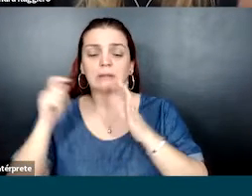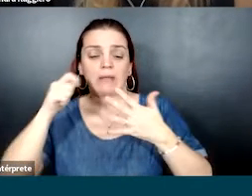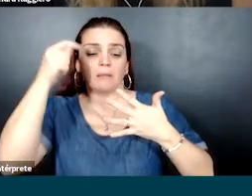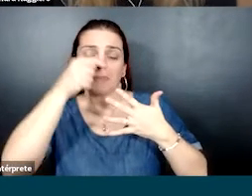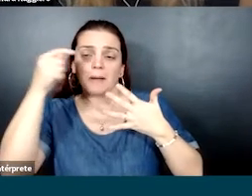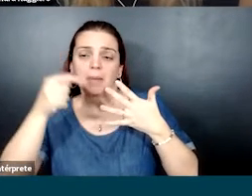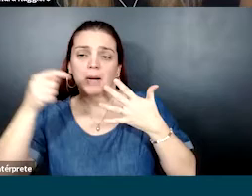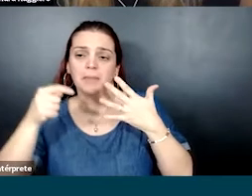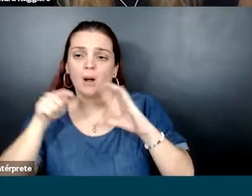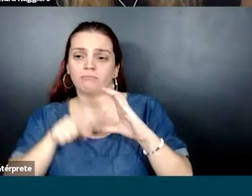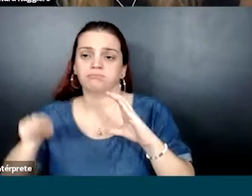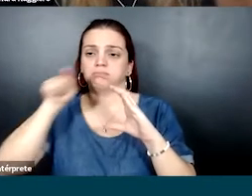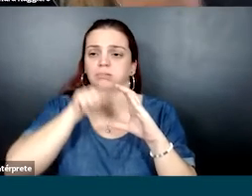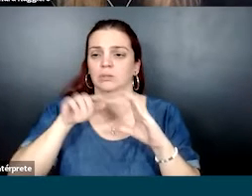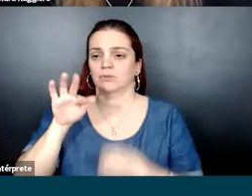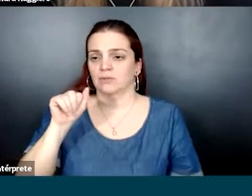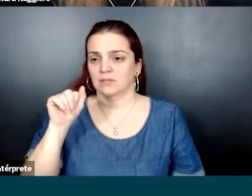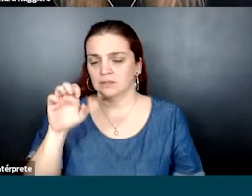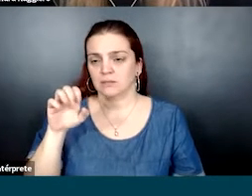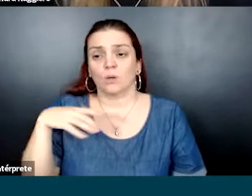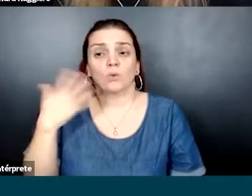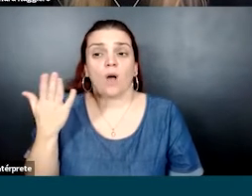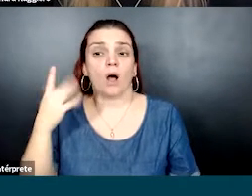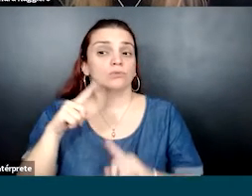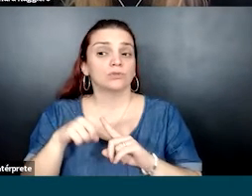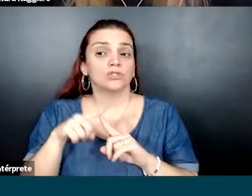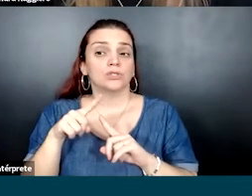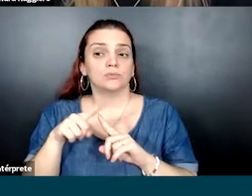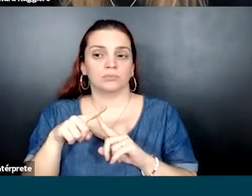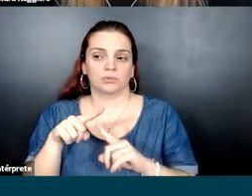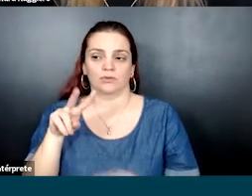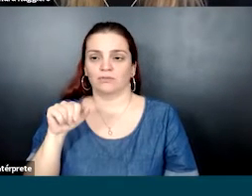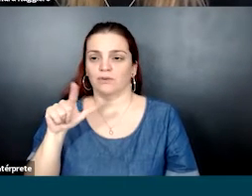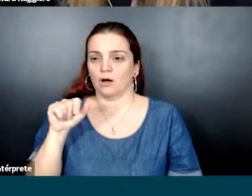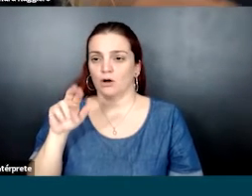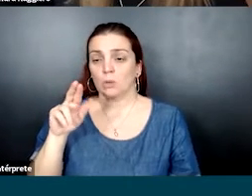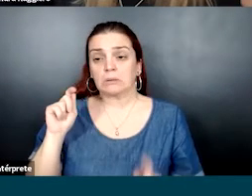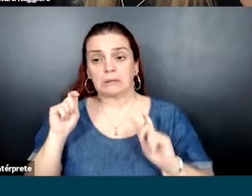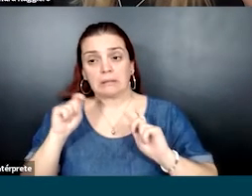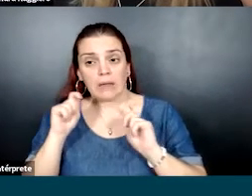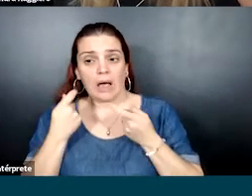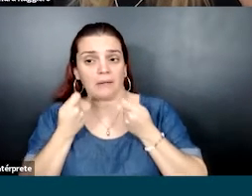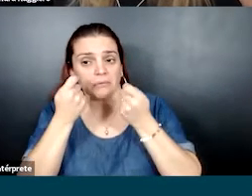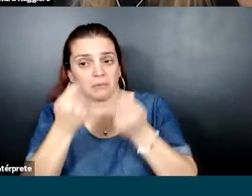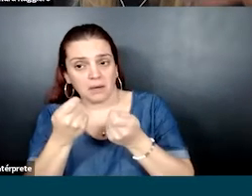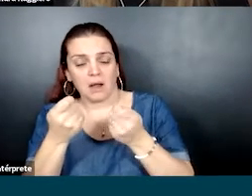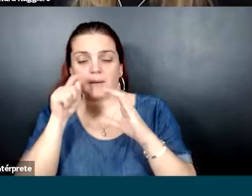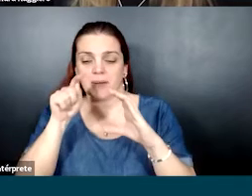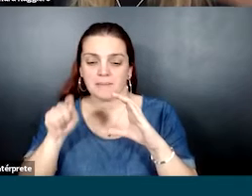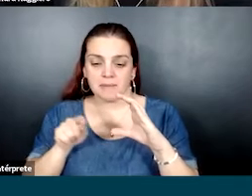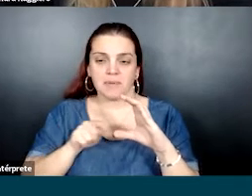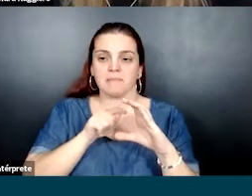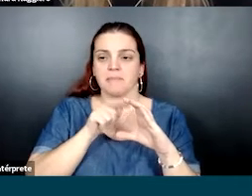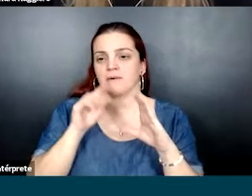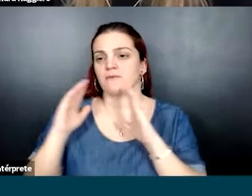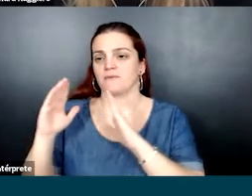possíveis em algumas dessas fases, né? Que tipo de valor a gente pode estar entregando em algumas dessas fases aí que a